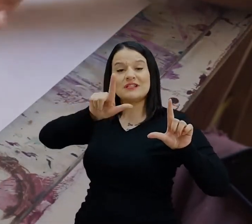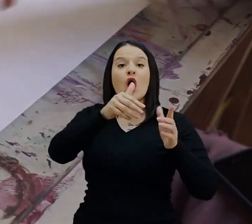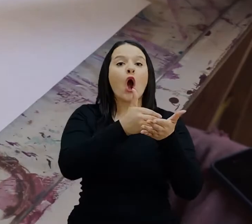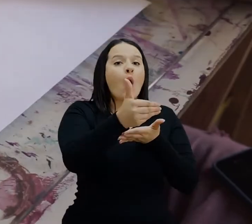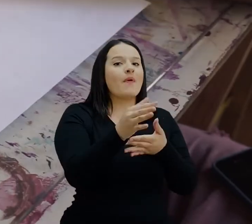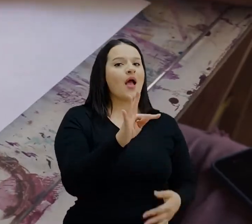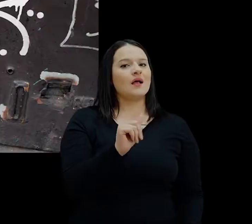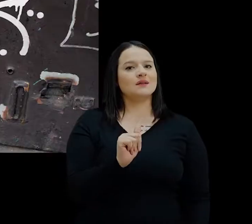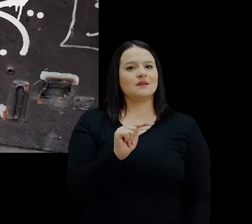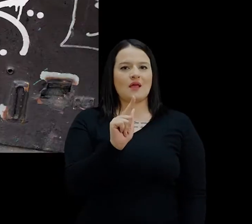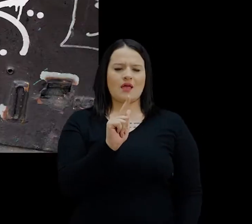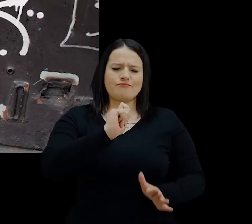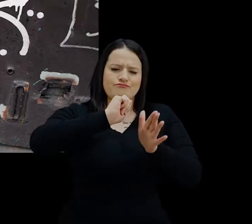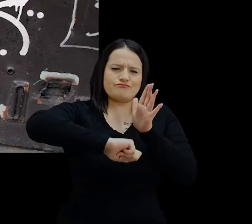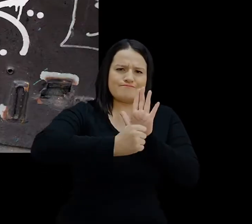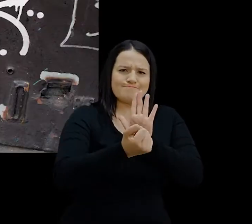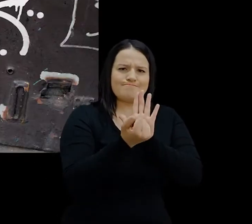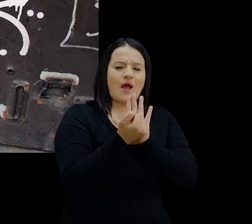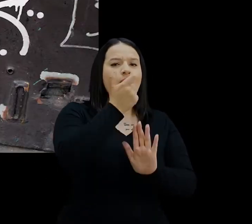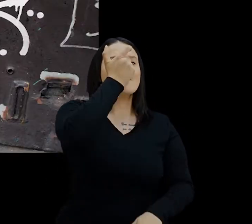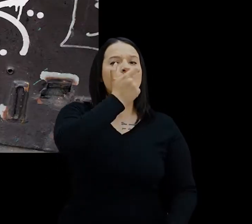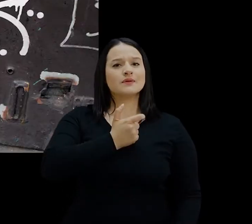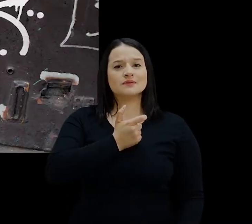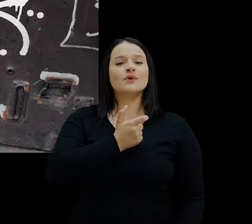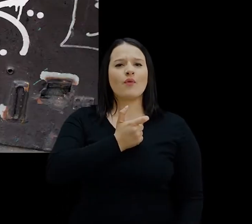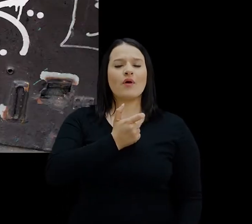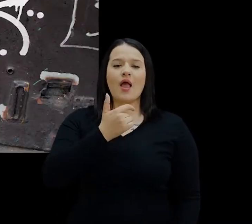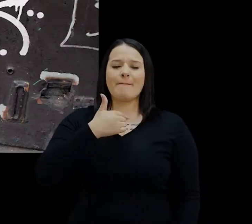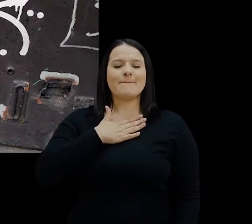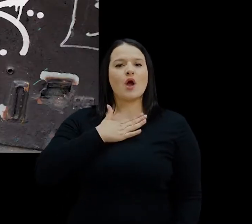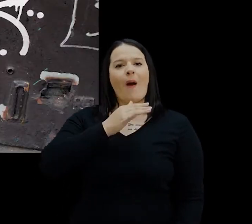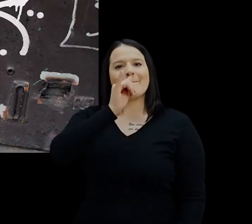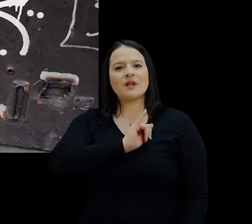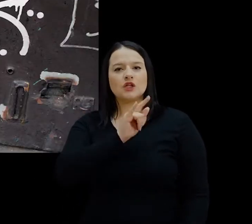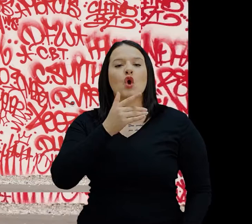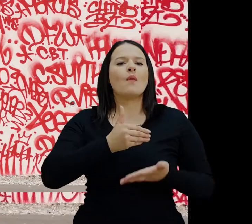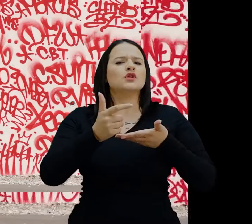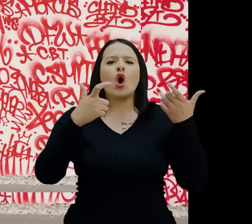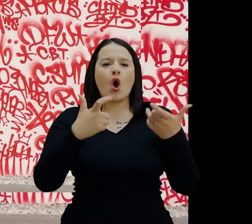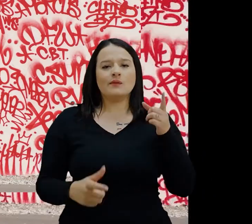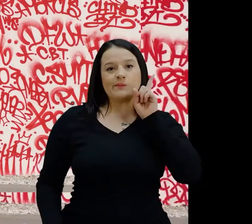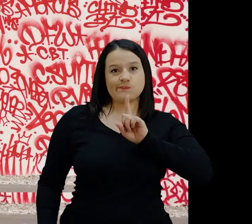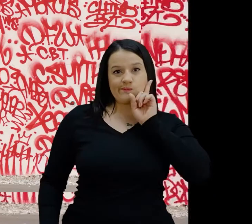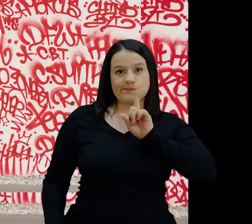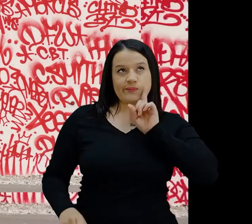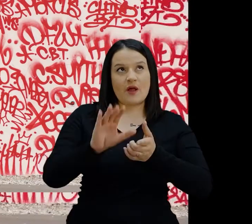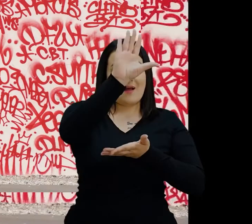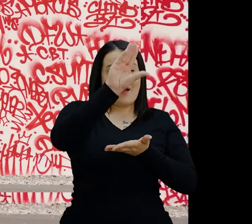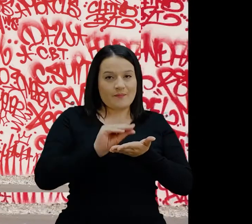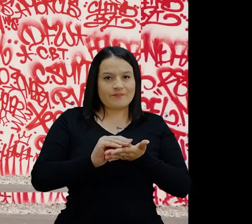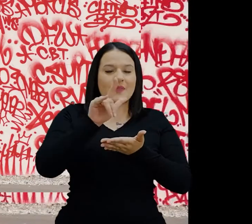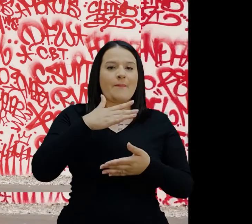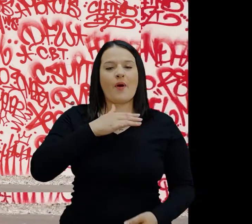tipos de letras. Ele parte da tag. A tag é uma assinatura do grafiteiro, normalmente um codinome. Começou